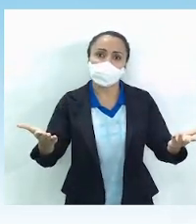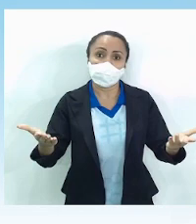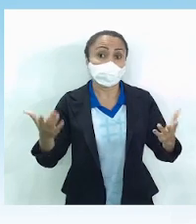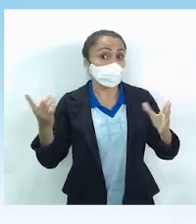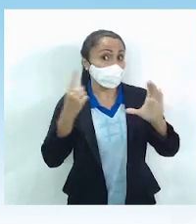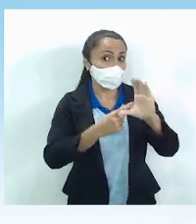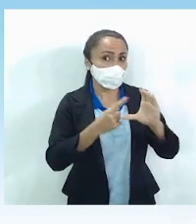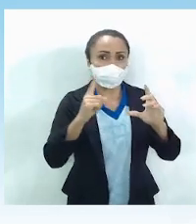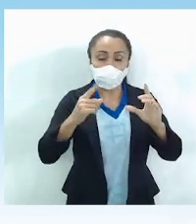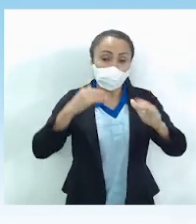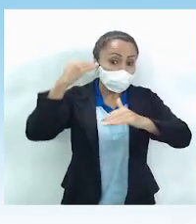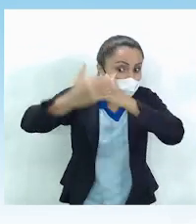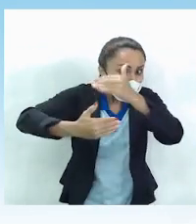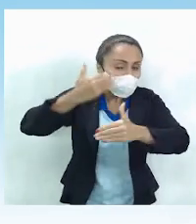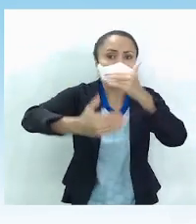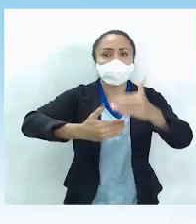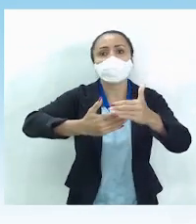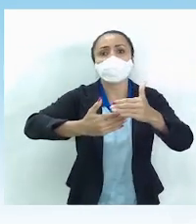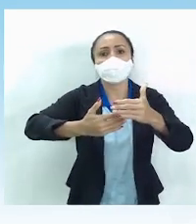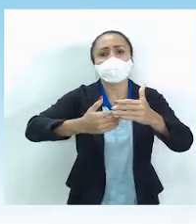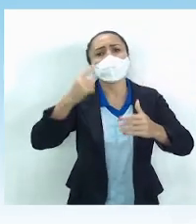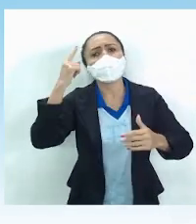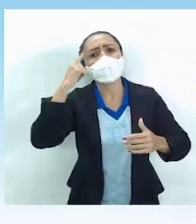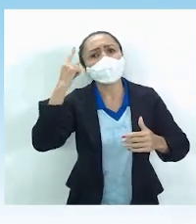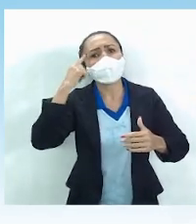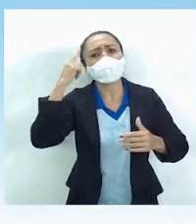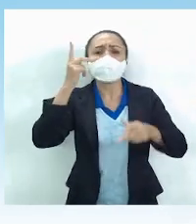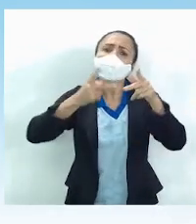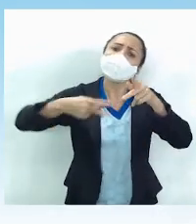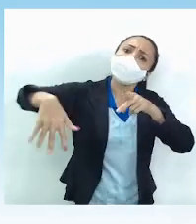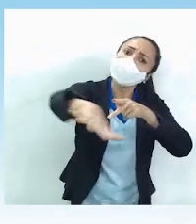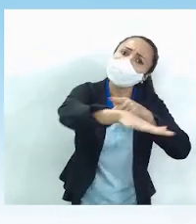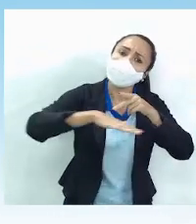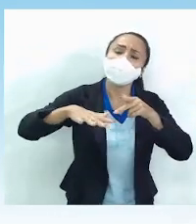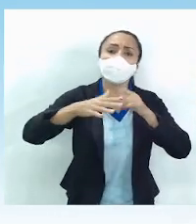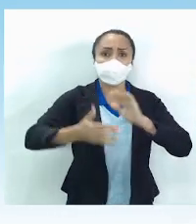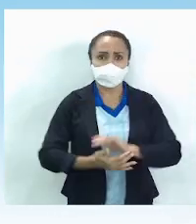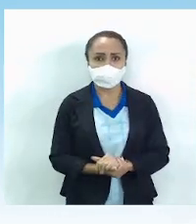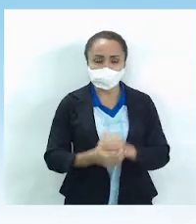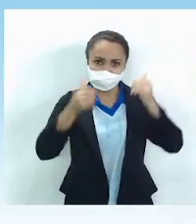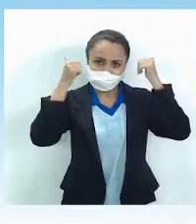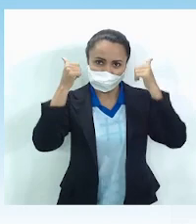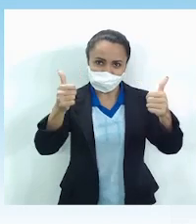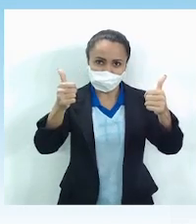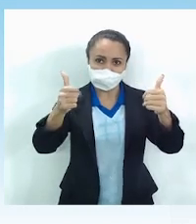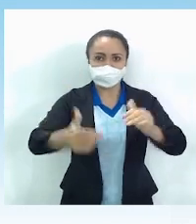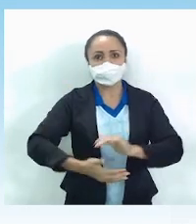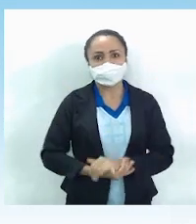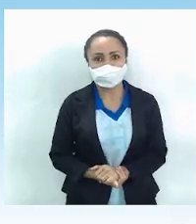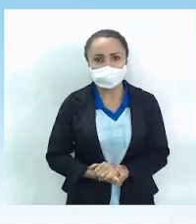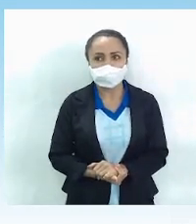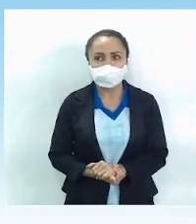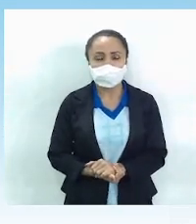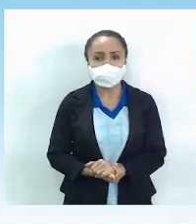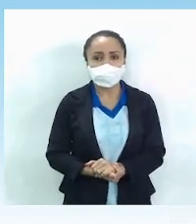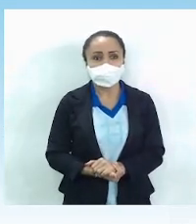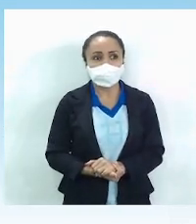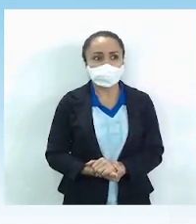comunista, quer dizer progressista, que pense na nação e principalmente no seu povo, tá certo? Então veja só,